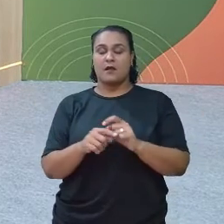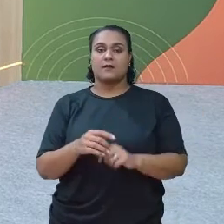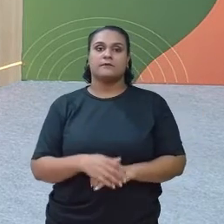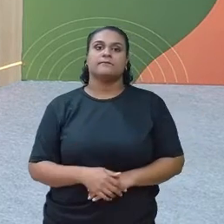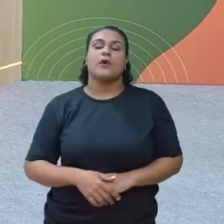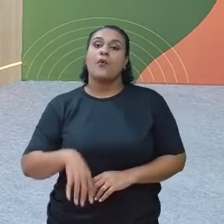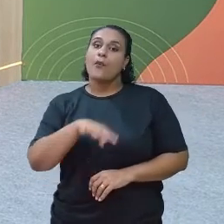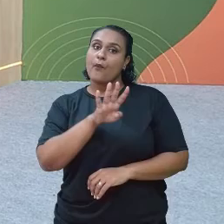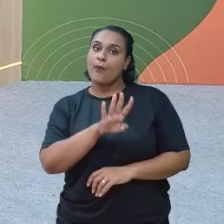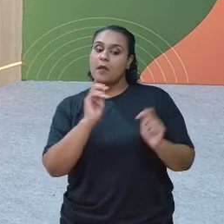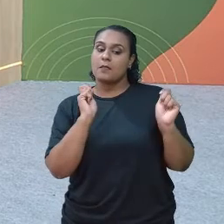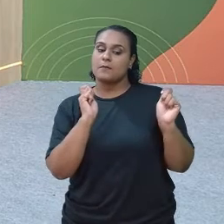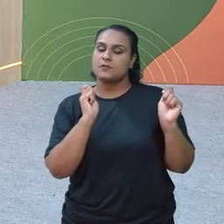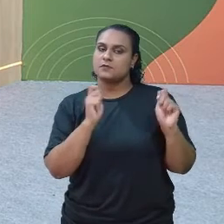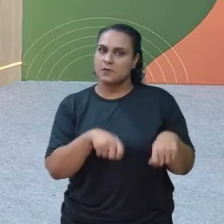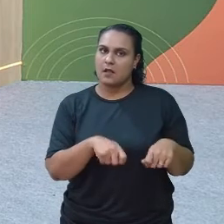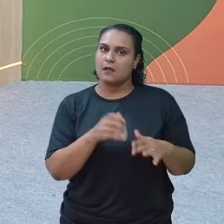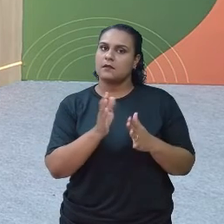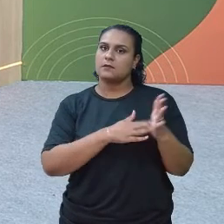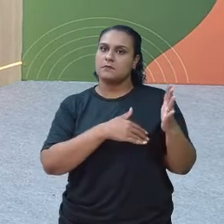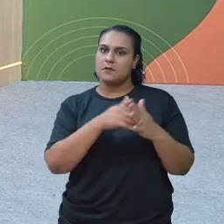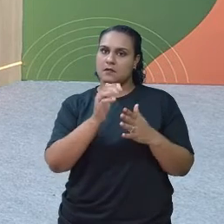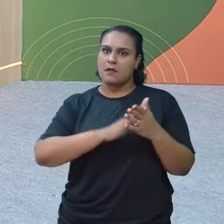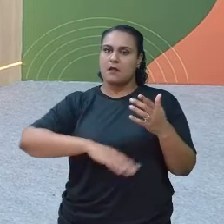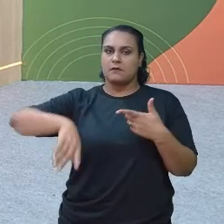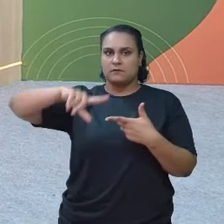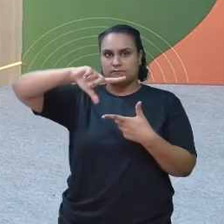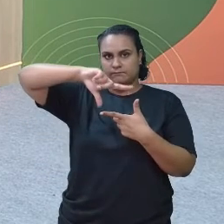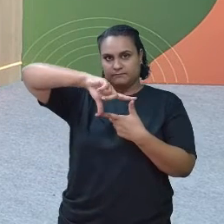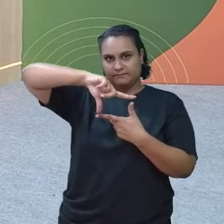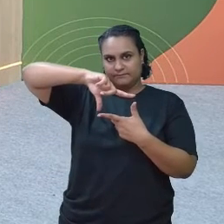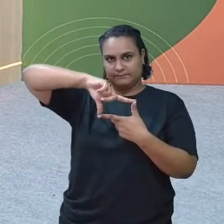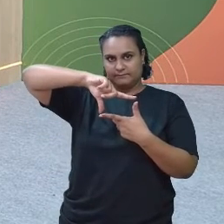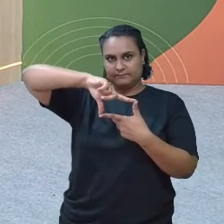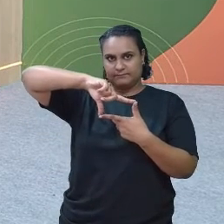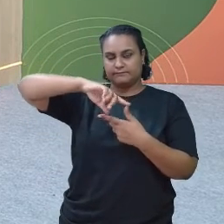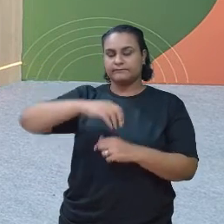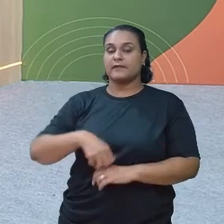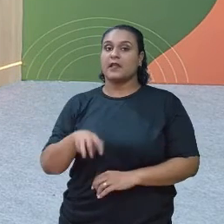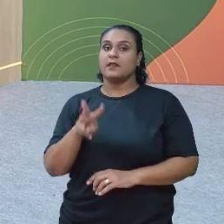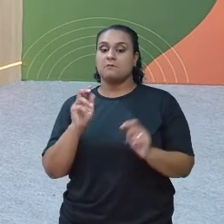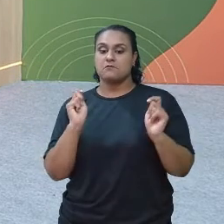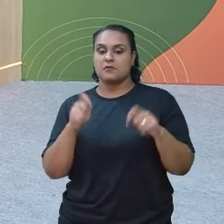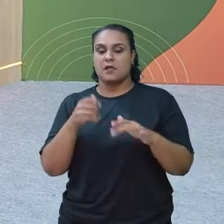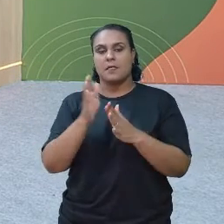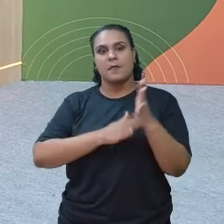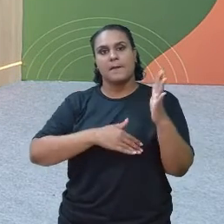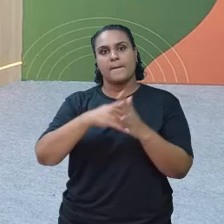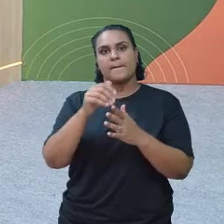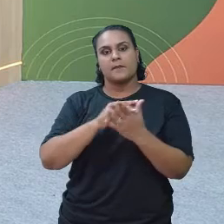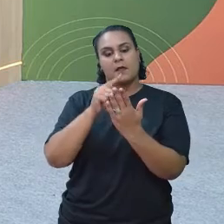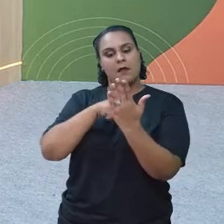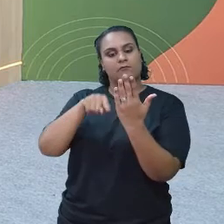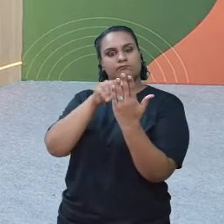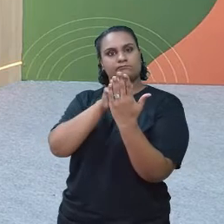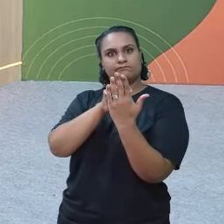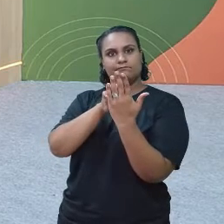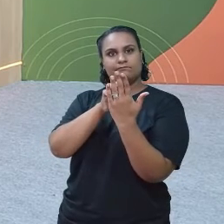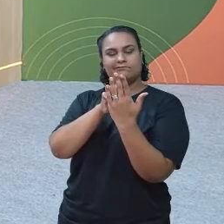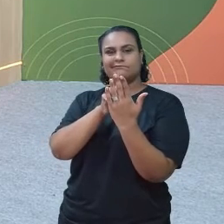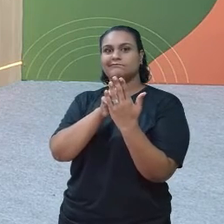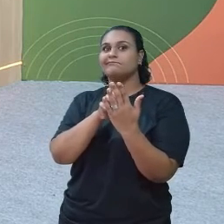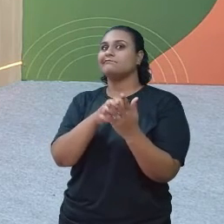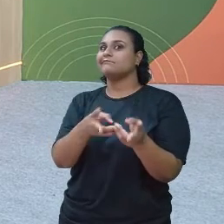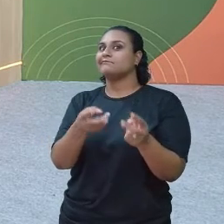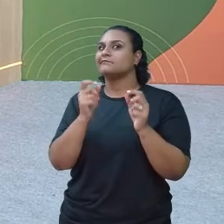tiver 4 maneiras de pintar a região retangular e 3 maneiras de pintar a região circular, a gente